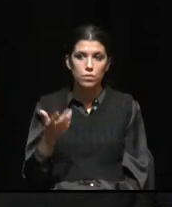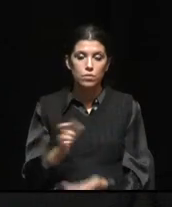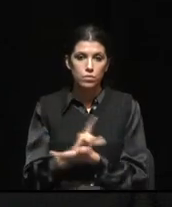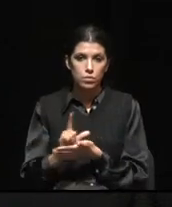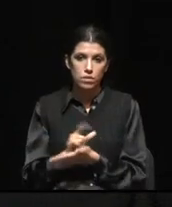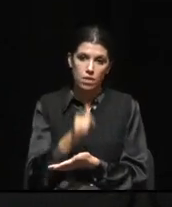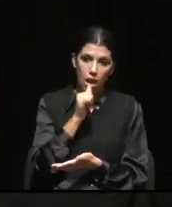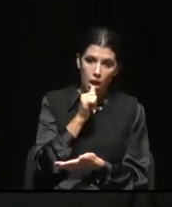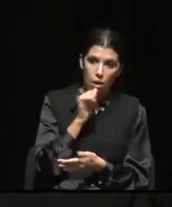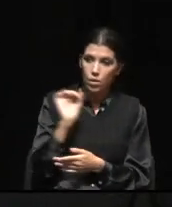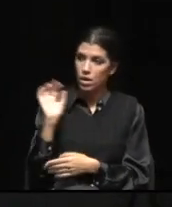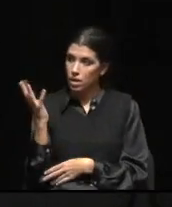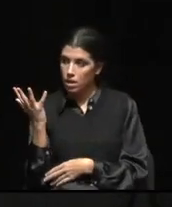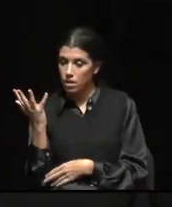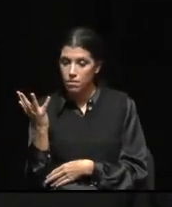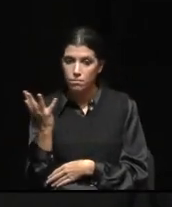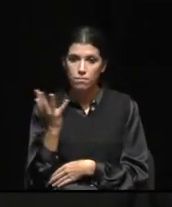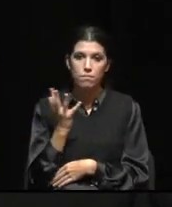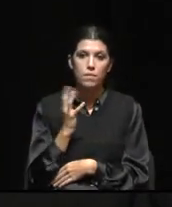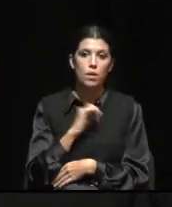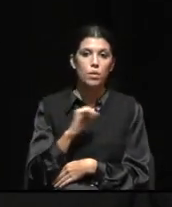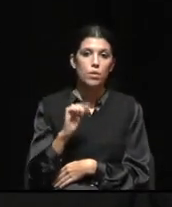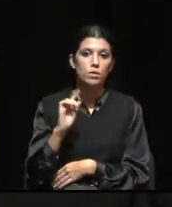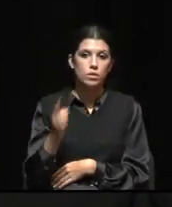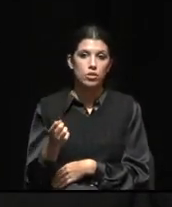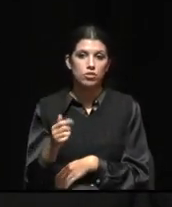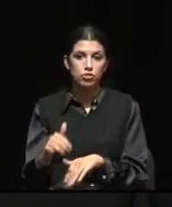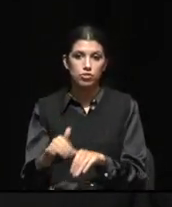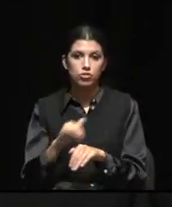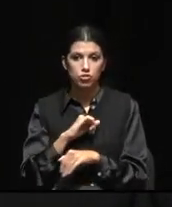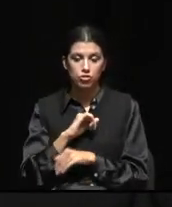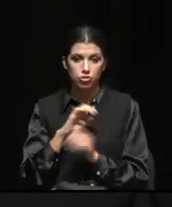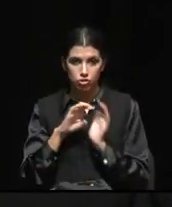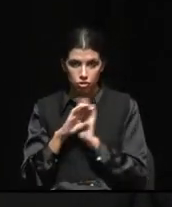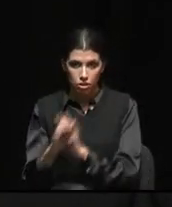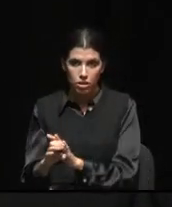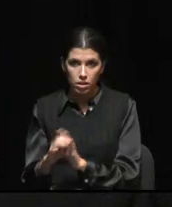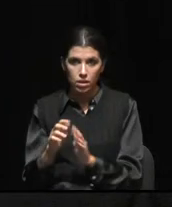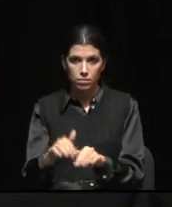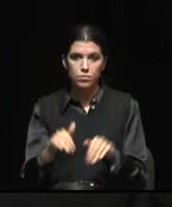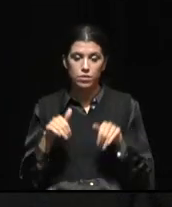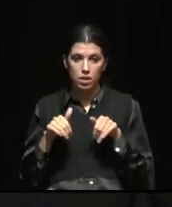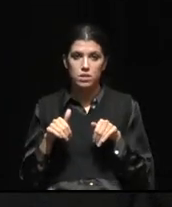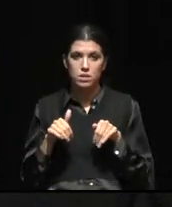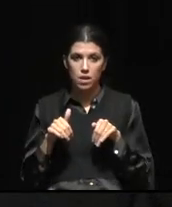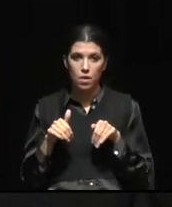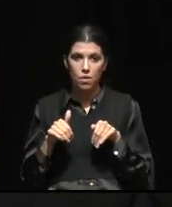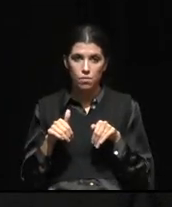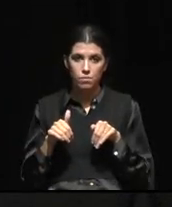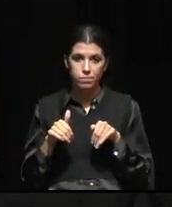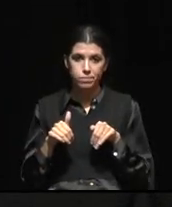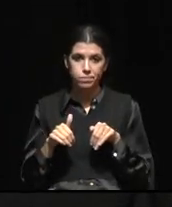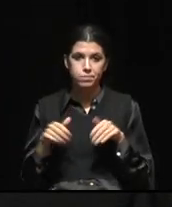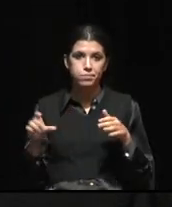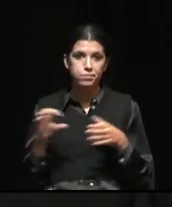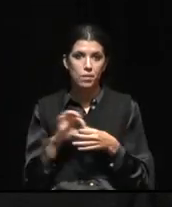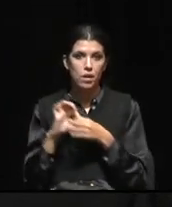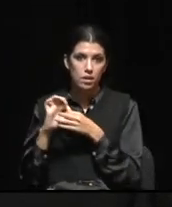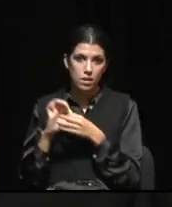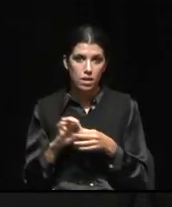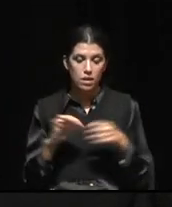água e clima quem Vota contra chega quem se abstém aliança